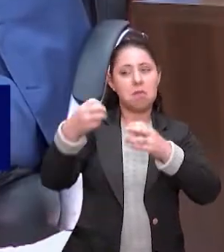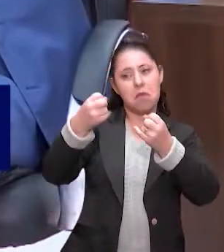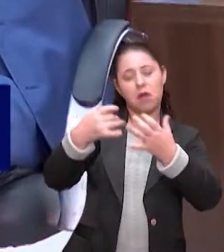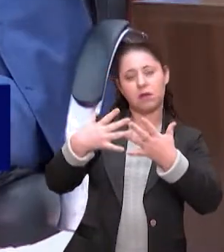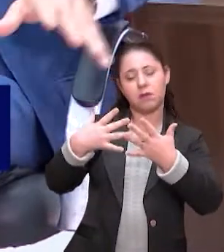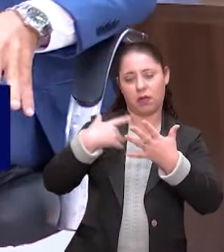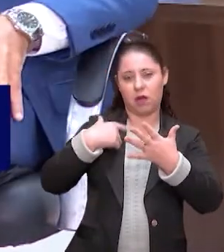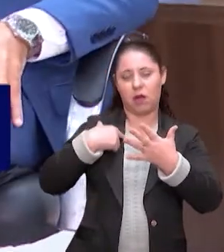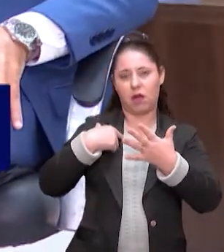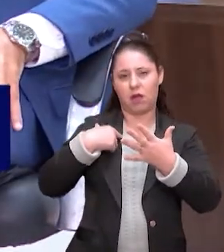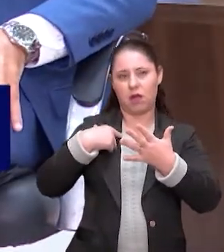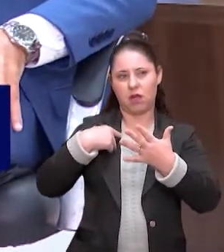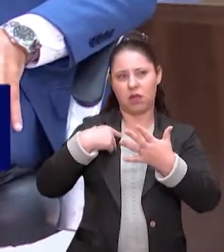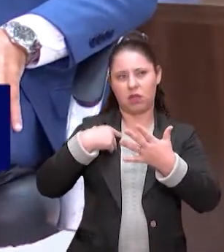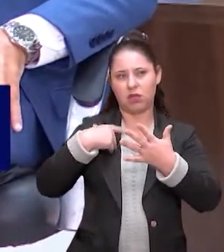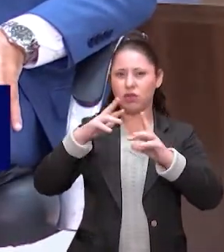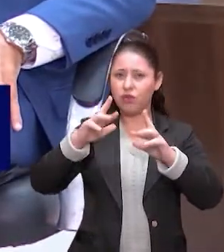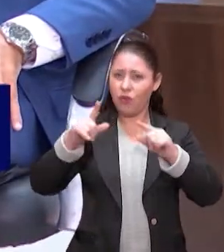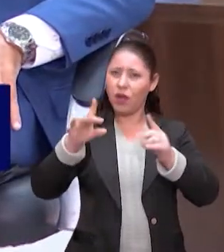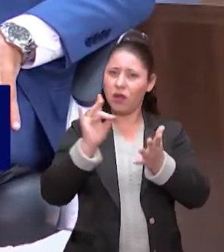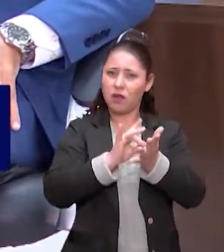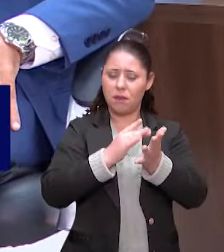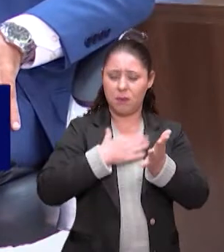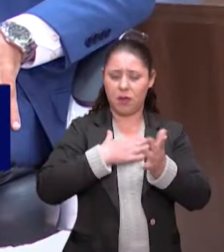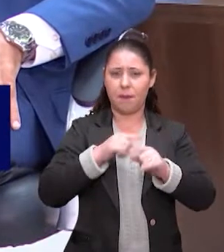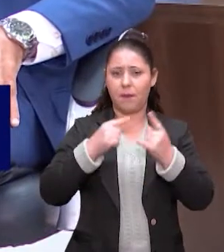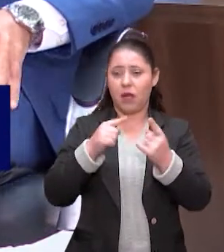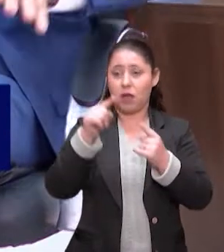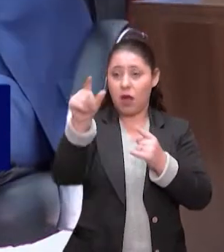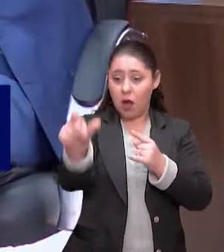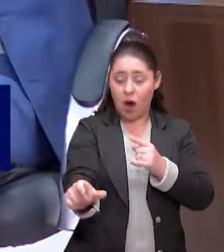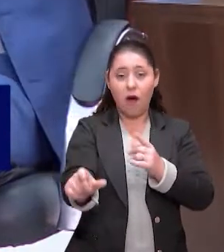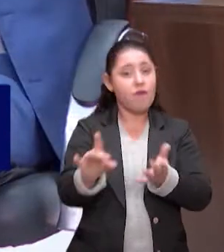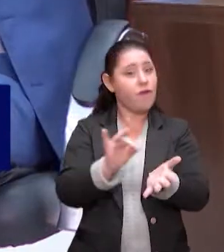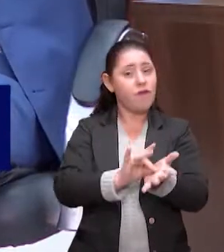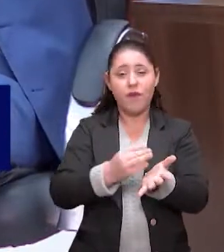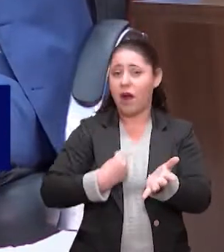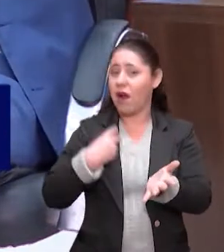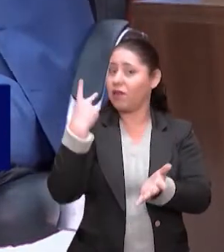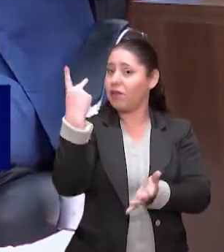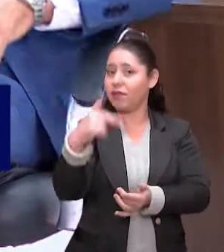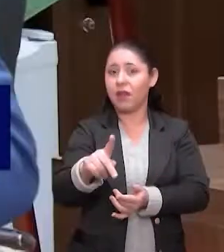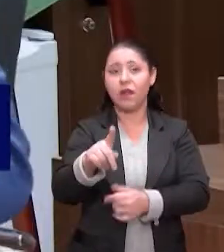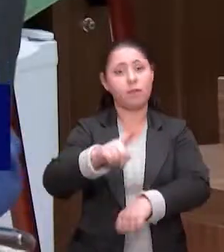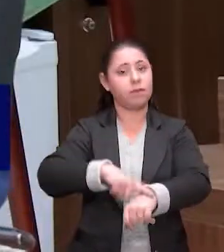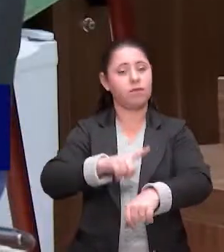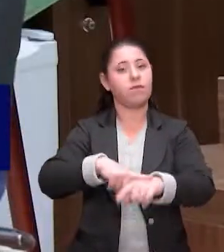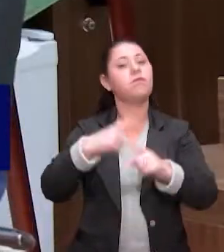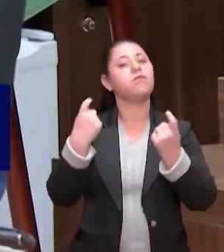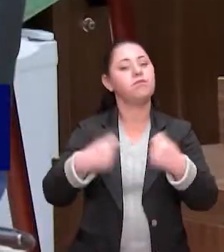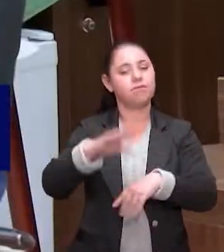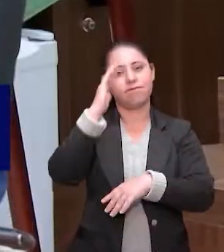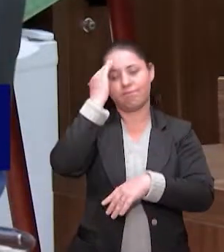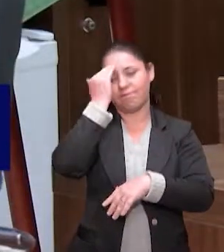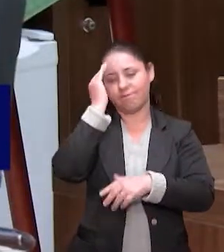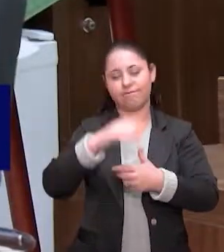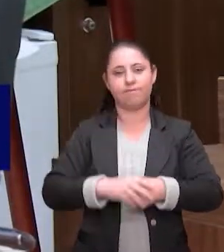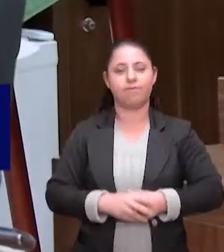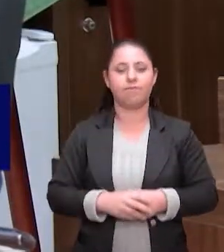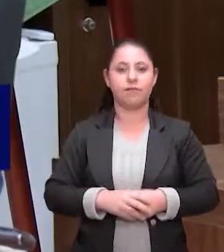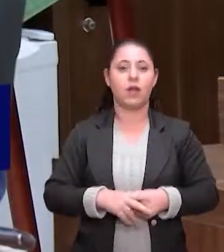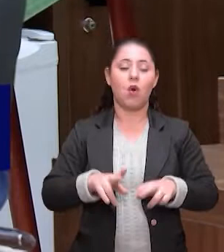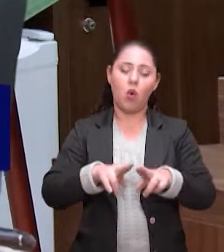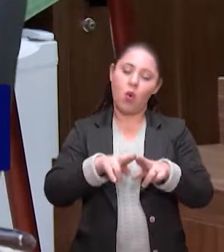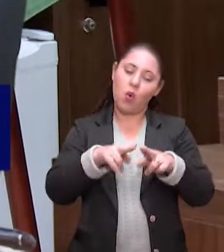diariamente não é a minha realidade, pode não ser a sua realidade, mas é a realidade dele naquele momento e essa que precisa ser